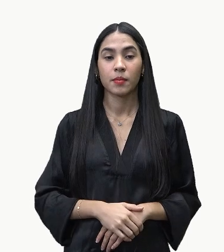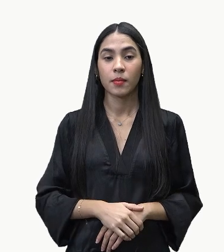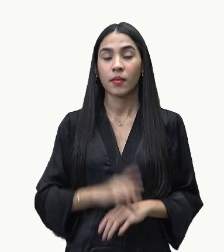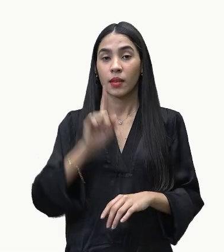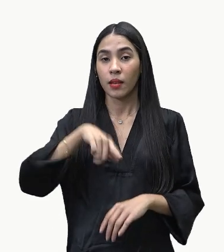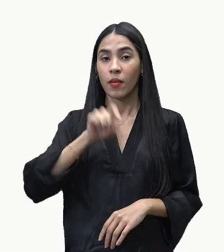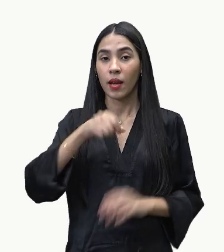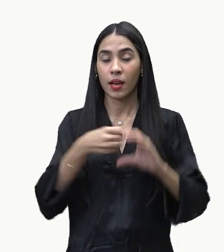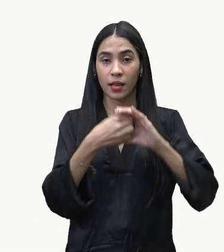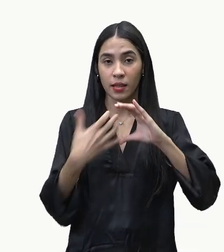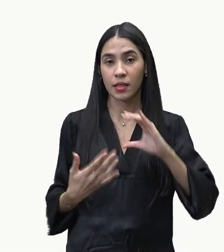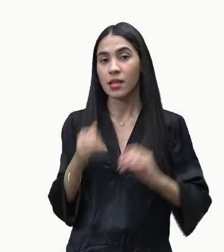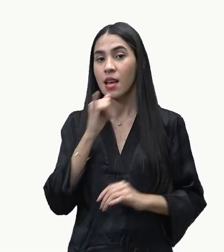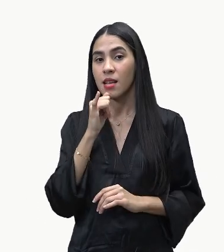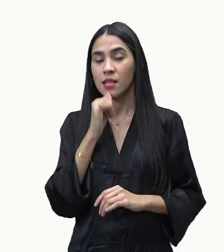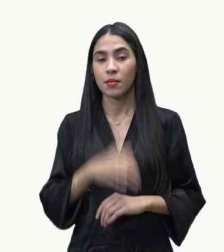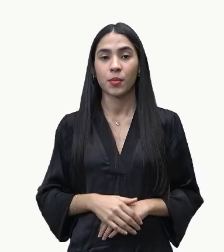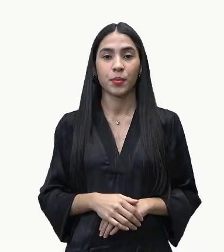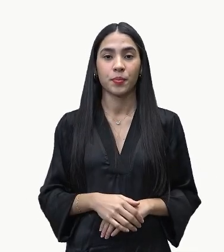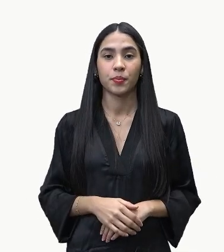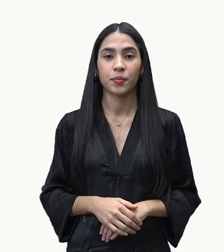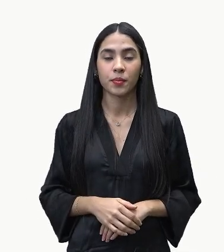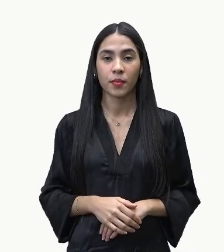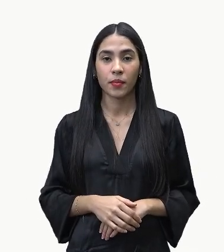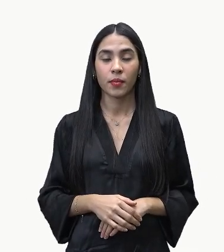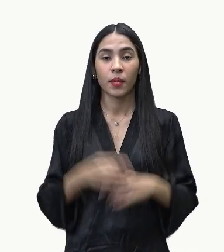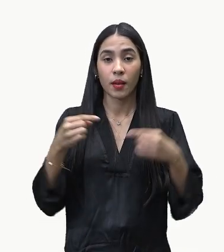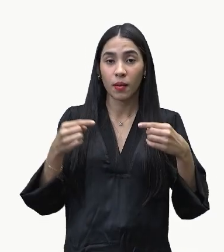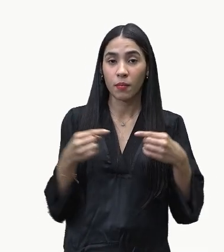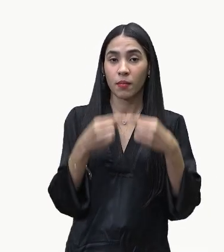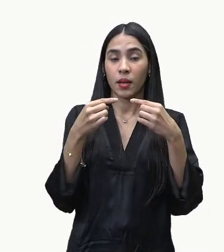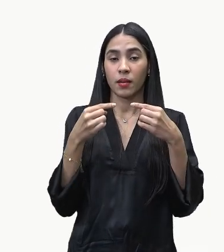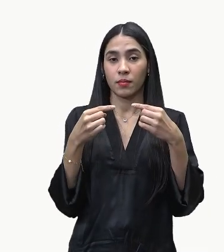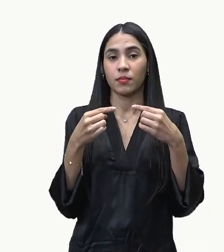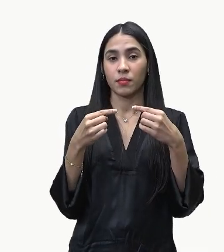se caracterizar por uma concordância